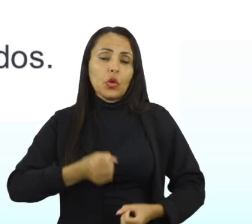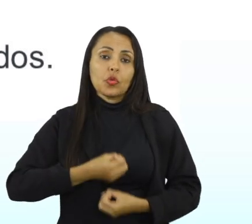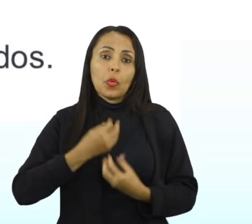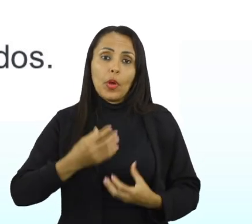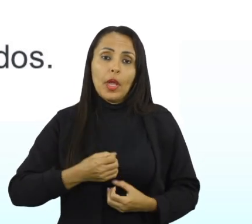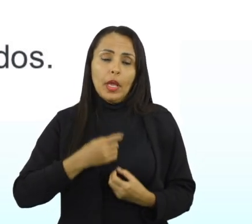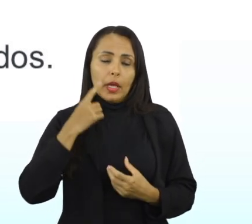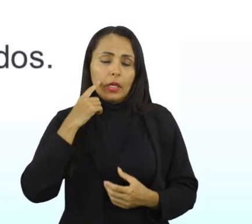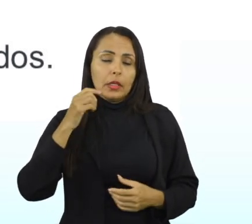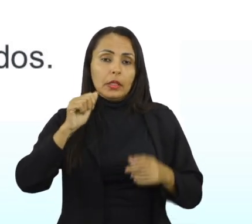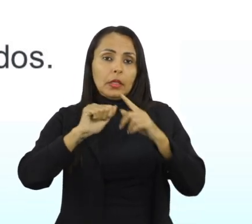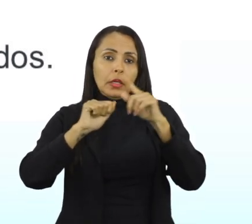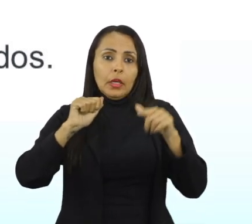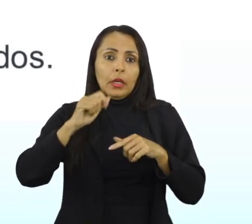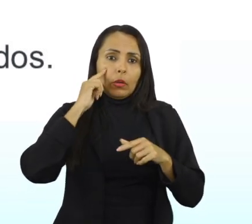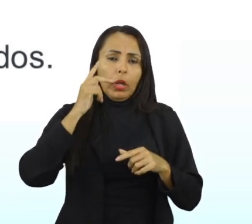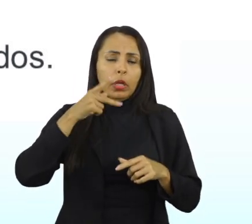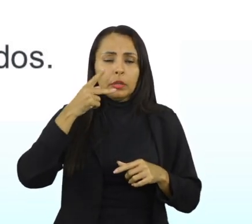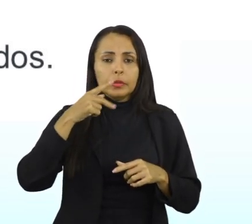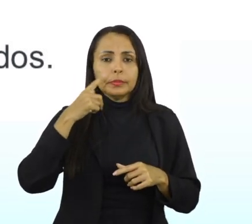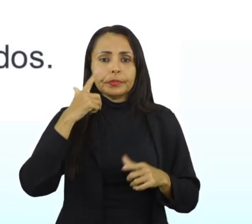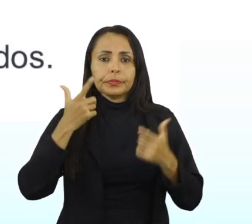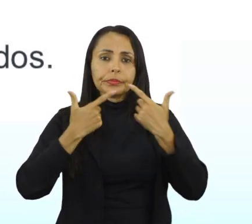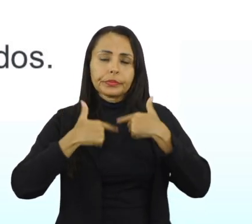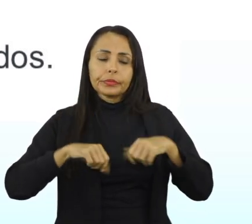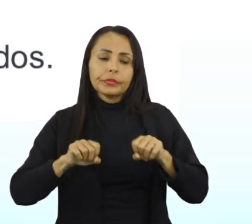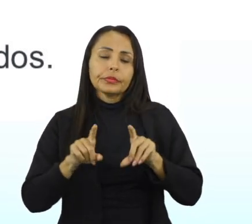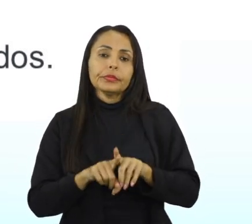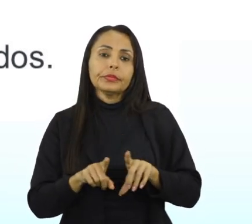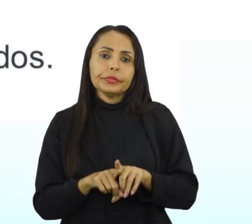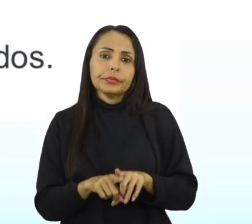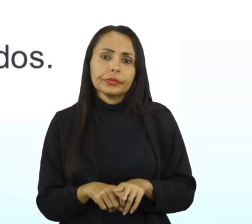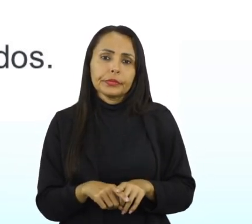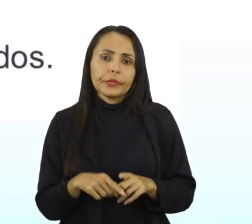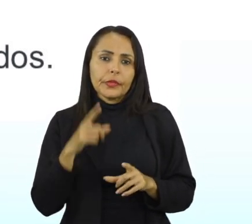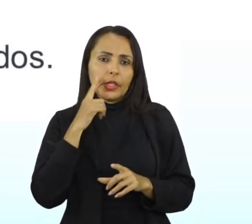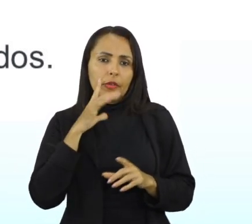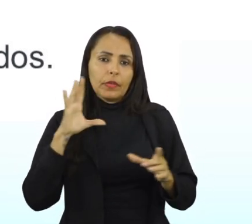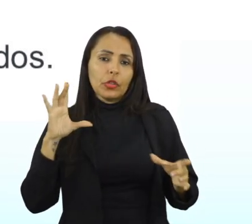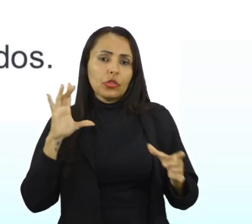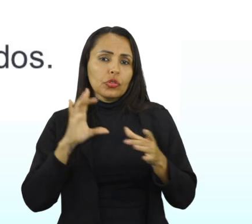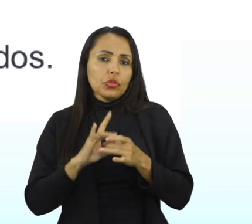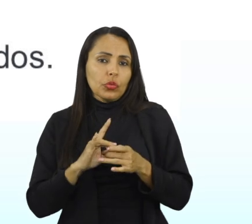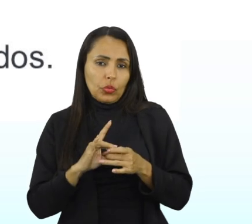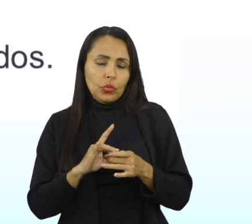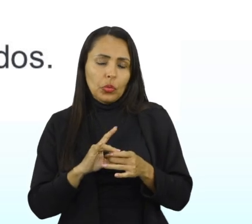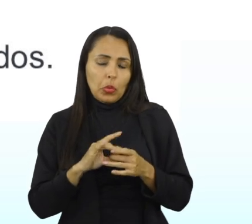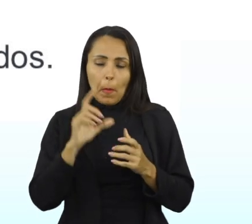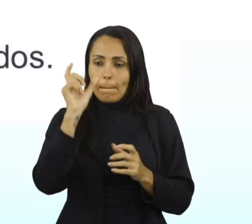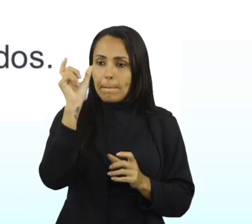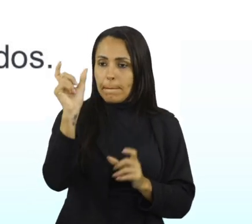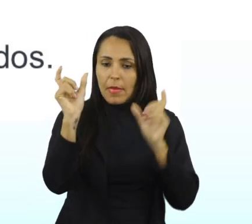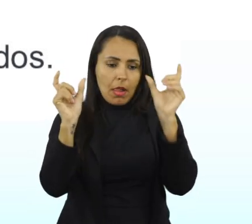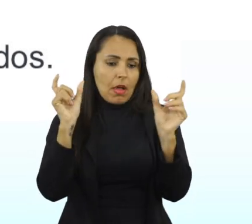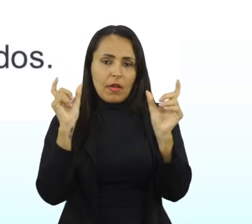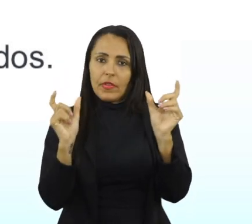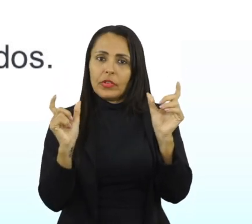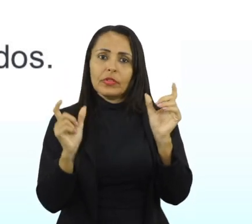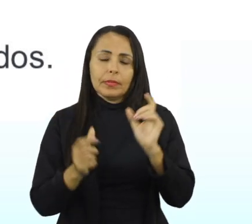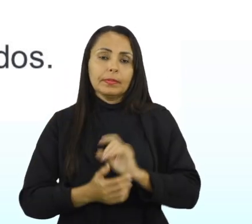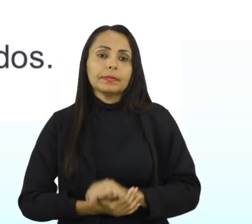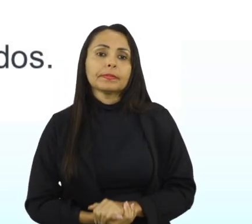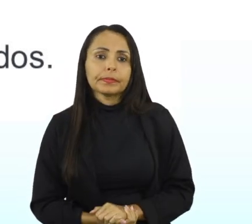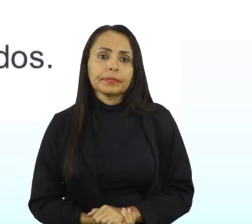Manifestações poéticas, na letra A, ele já está falando aí de uma linguagem também rebuscada, uma linguagem que se faz um jogo de palavras no sentido